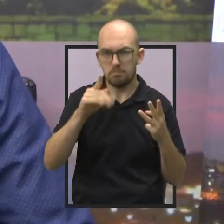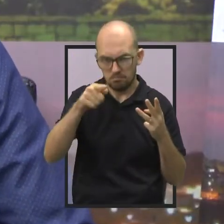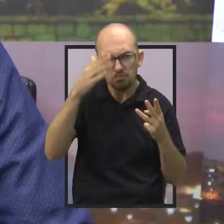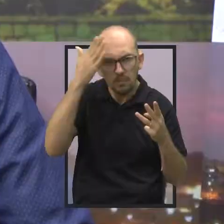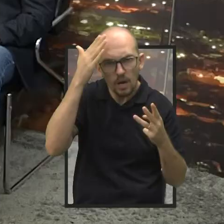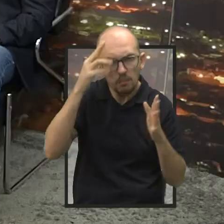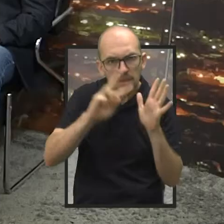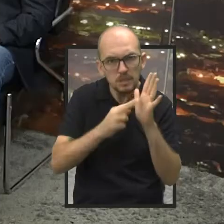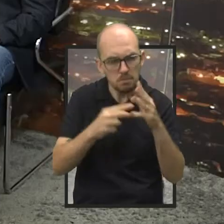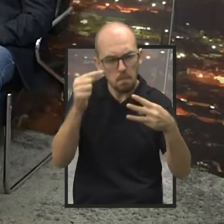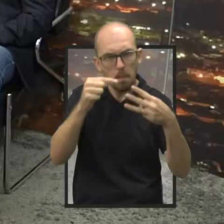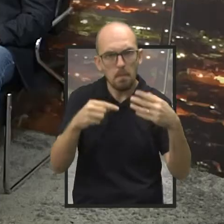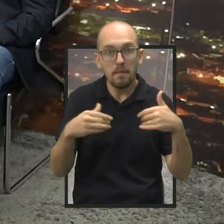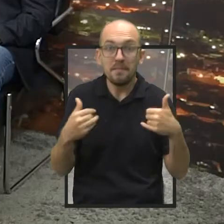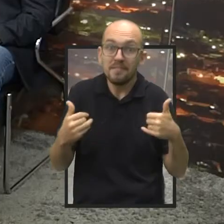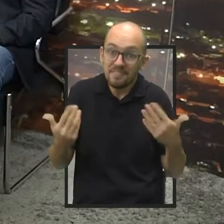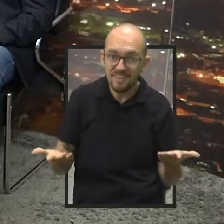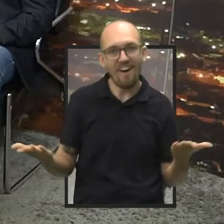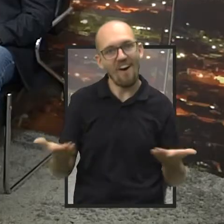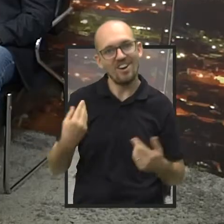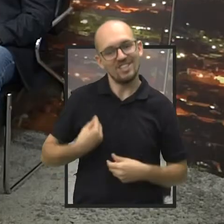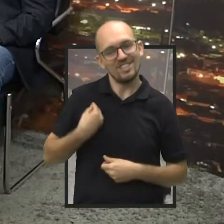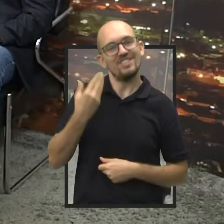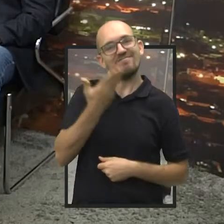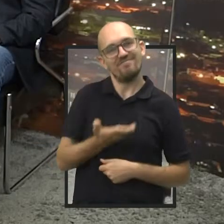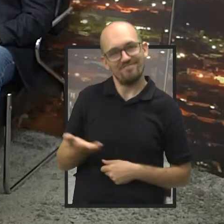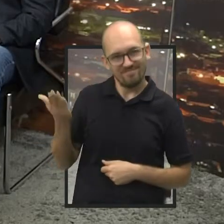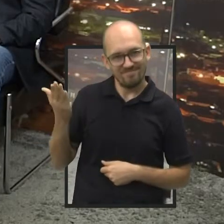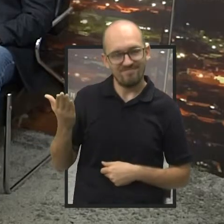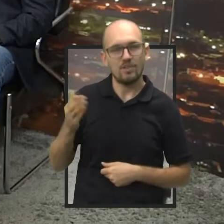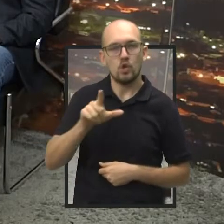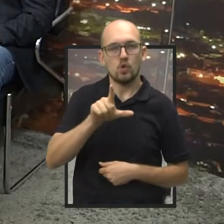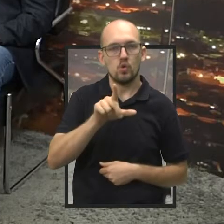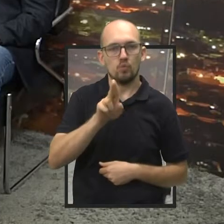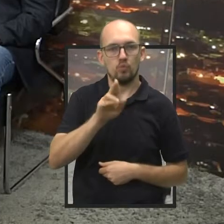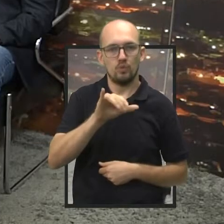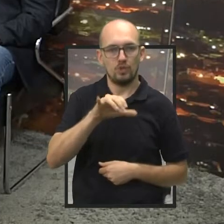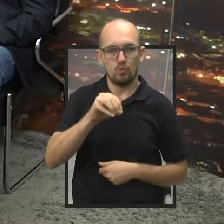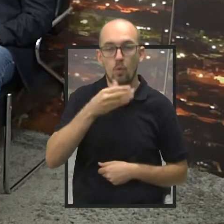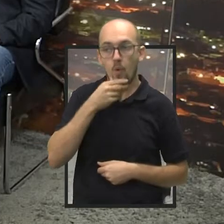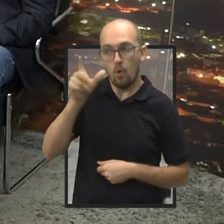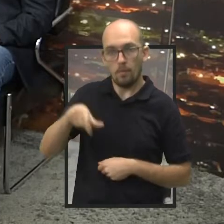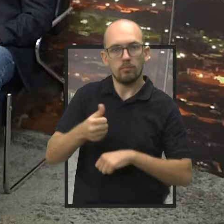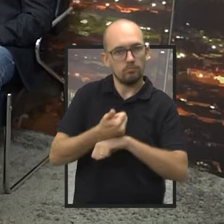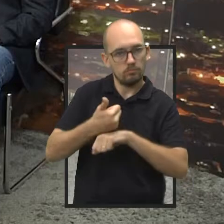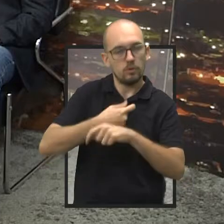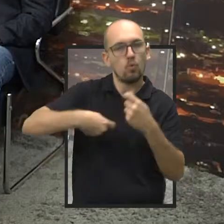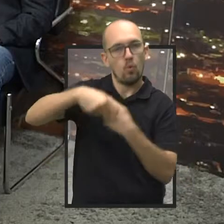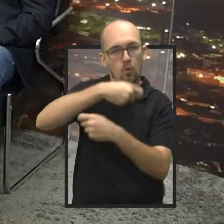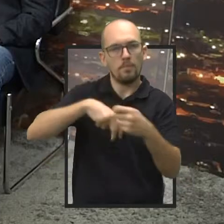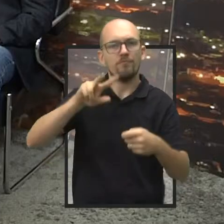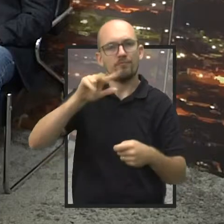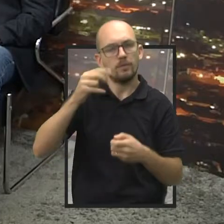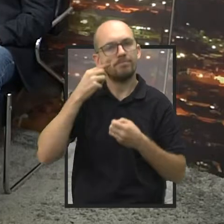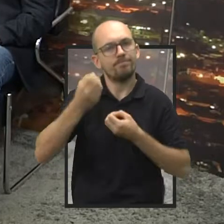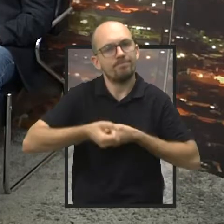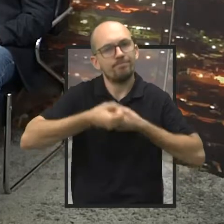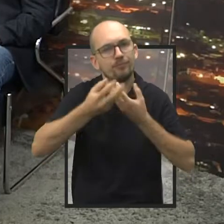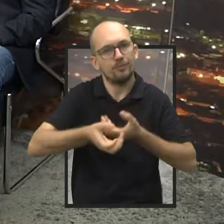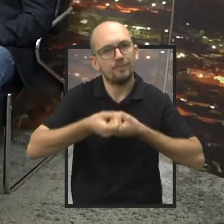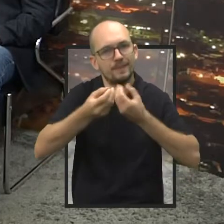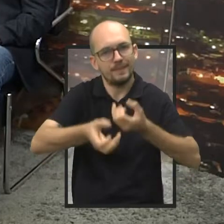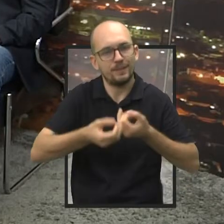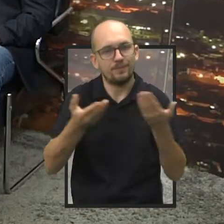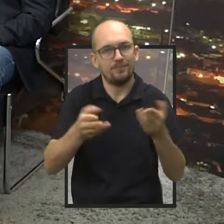mais sobre esse assunto, eu tenho ao meu lado o economista Lúcio José Fiorelli, que vai trazer mais informações sobre este